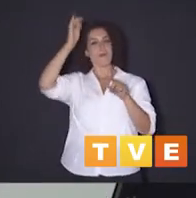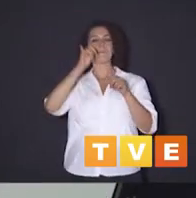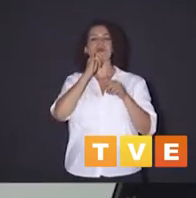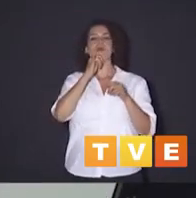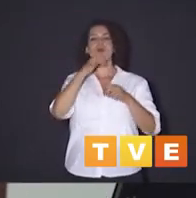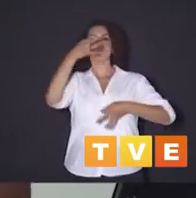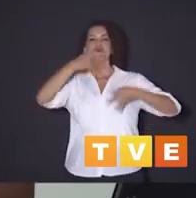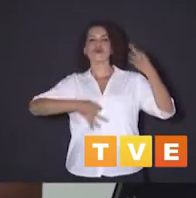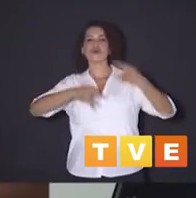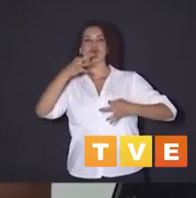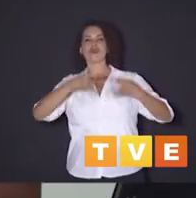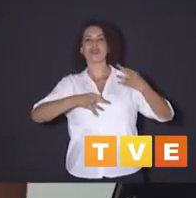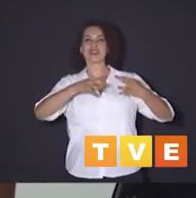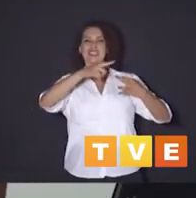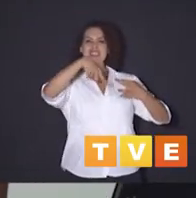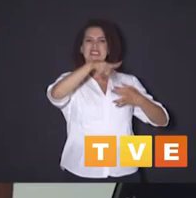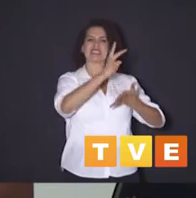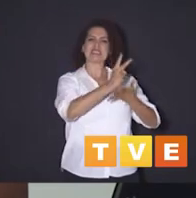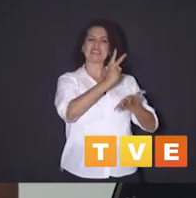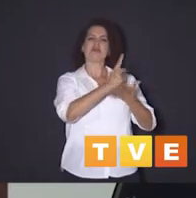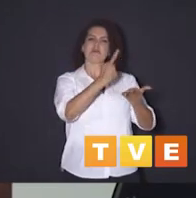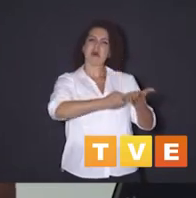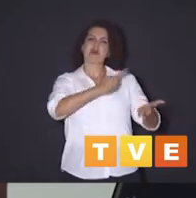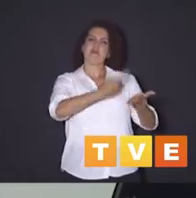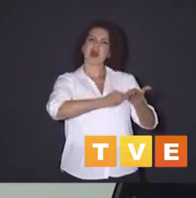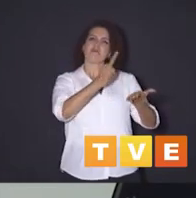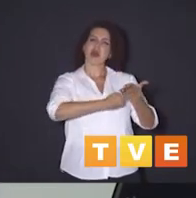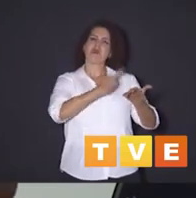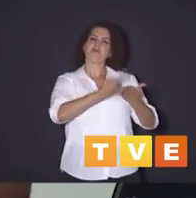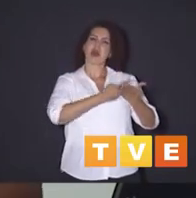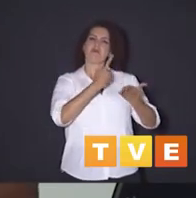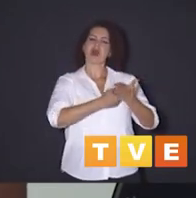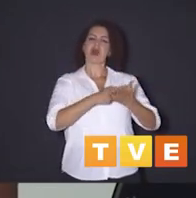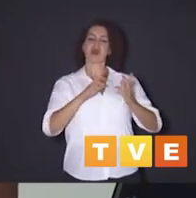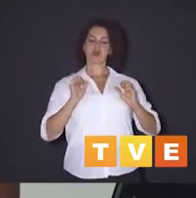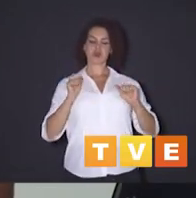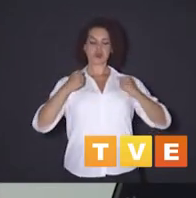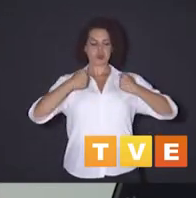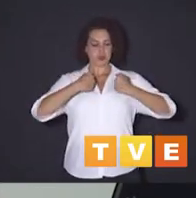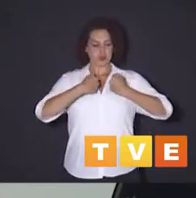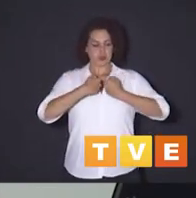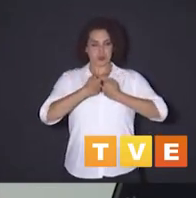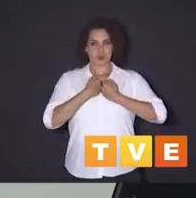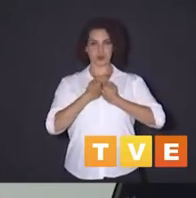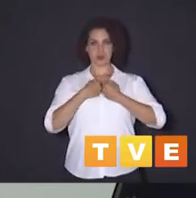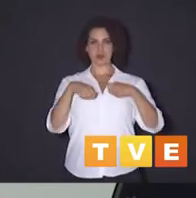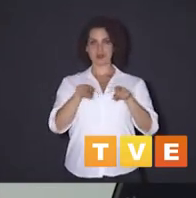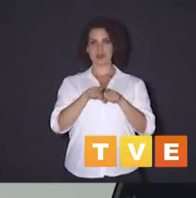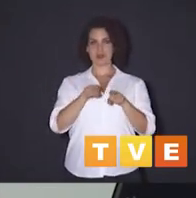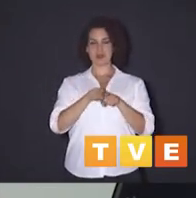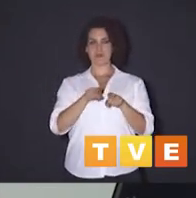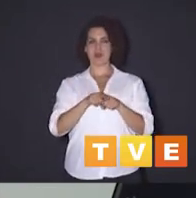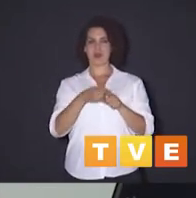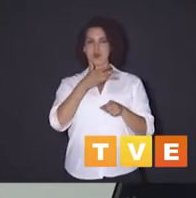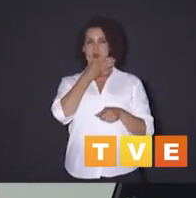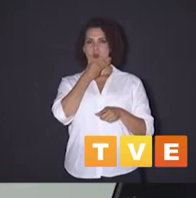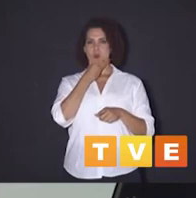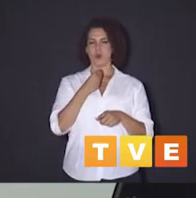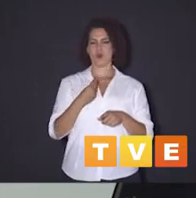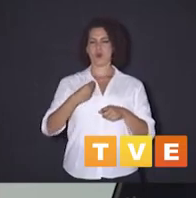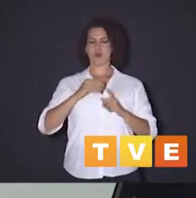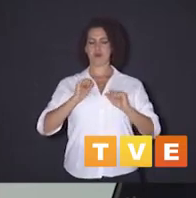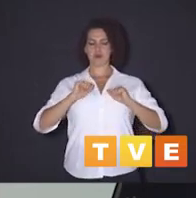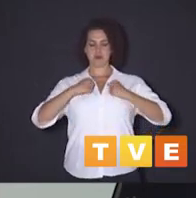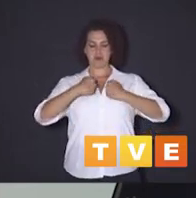ambientes onde essa branquitude bastante materializada pelo uso do terno nem a masculinidade branquitude ocidentais